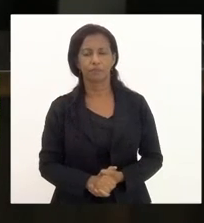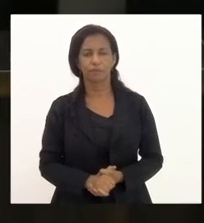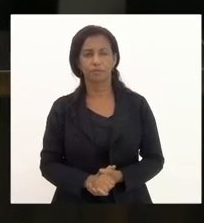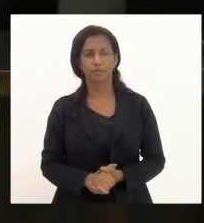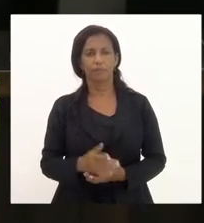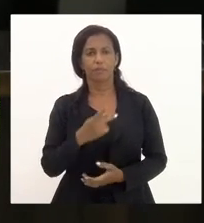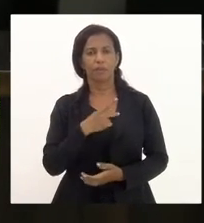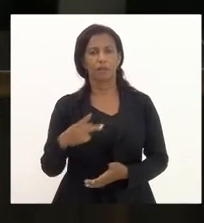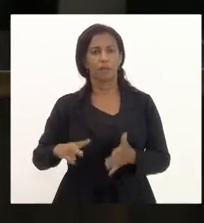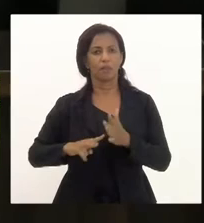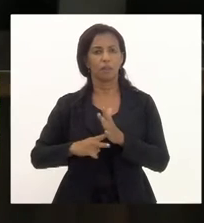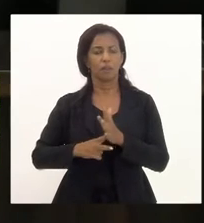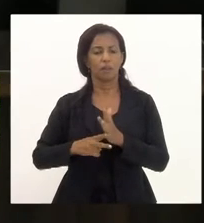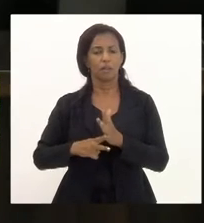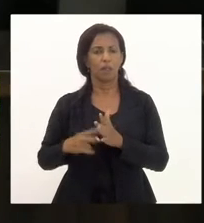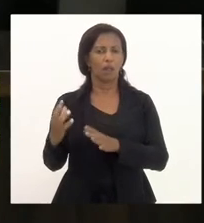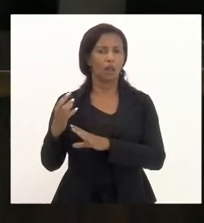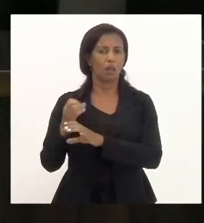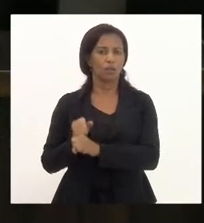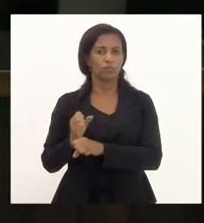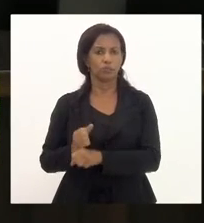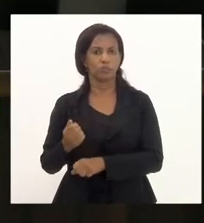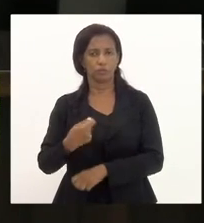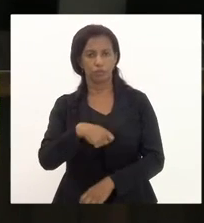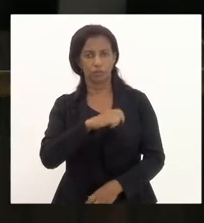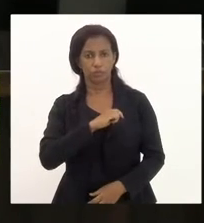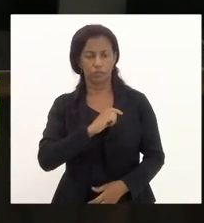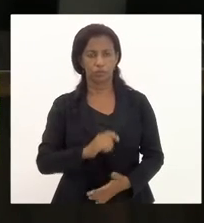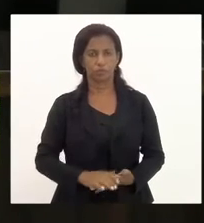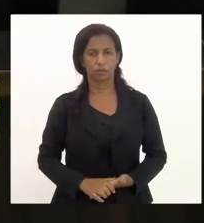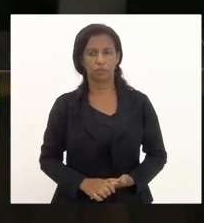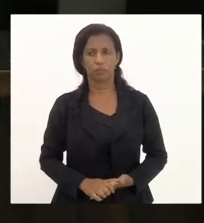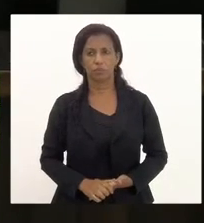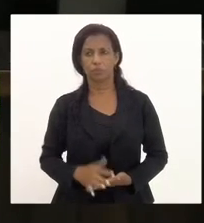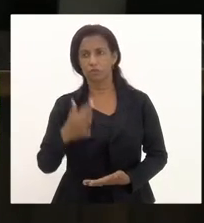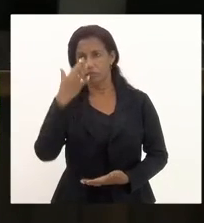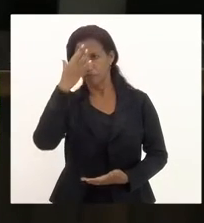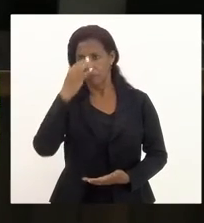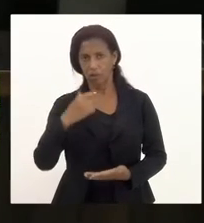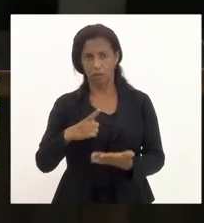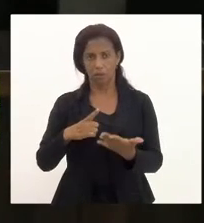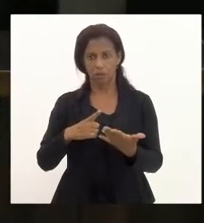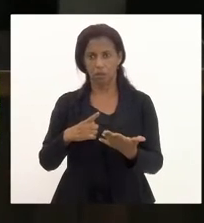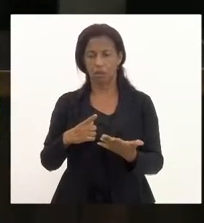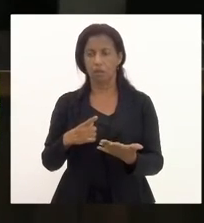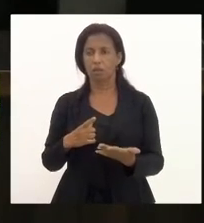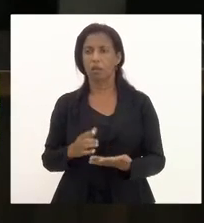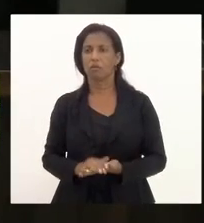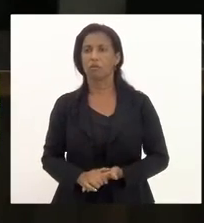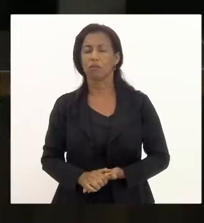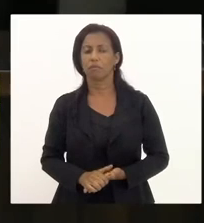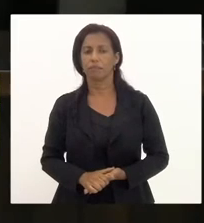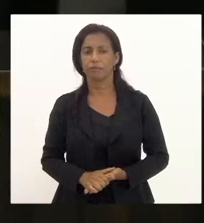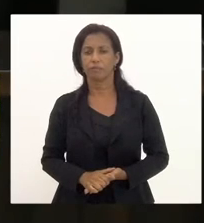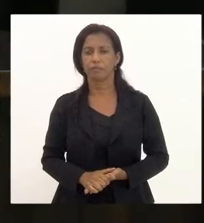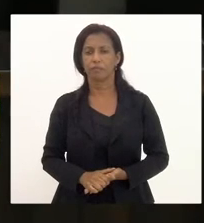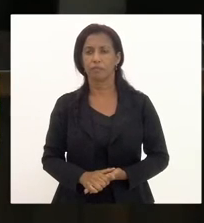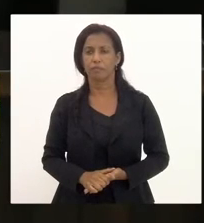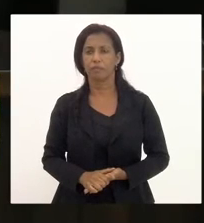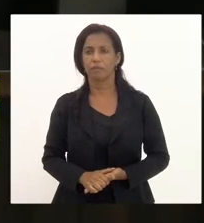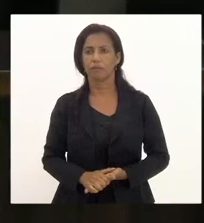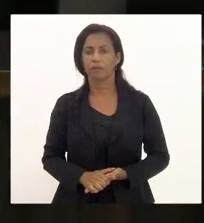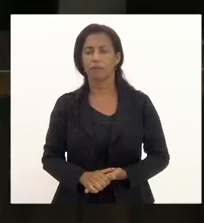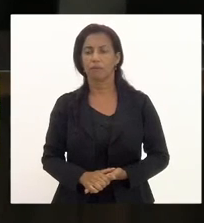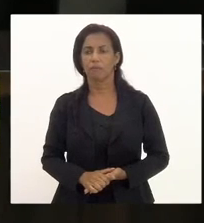presidente do sindicato dos auditores fiscais não sei se a gente está presente que desenho do ao